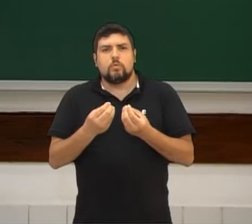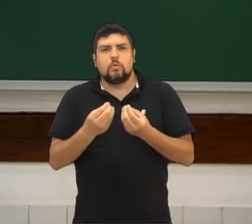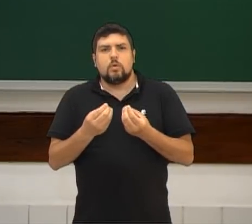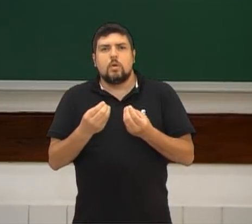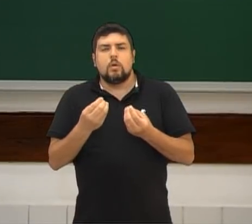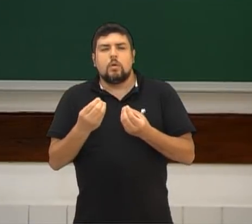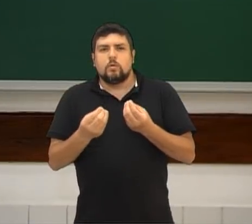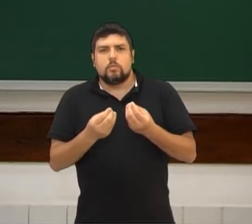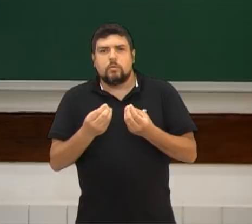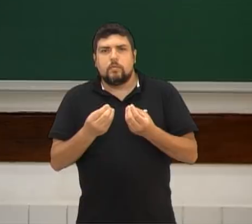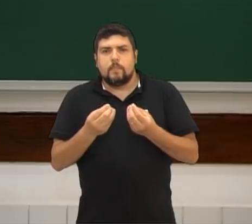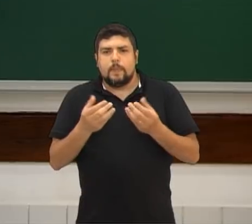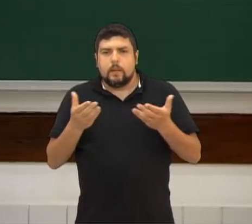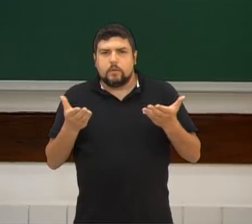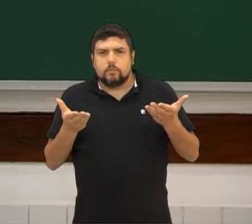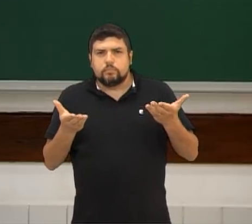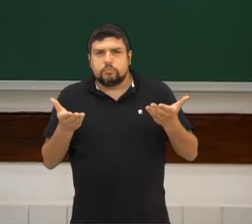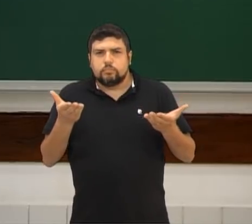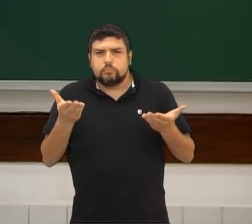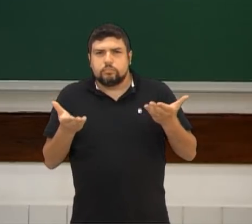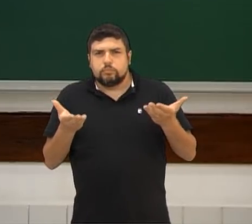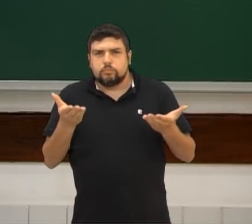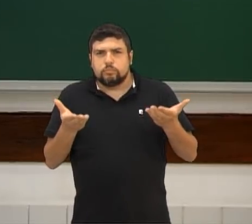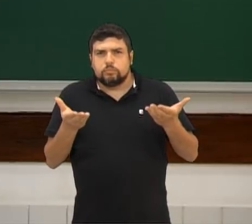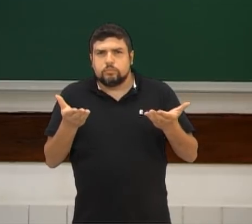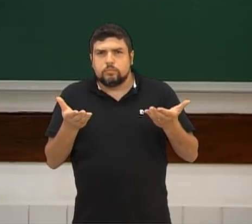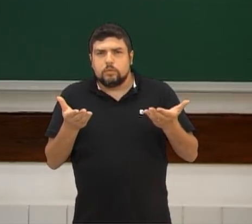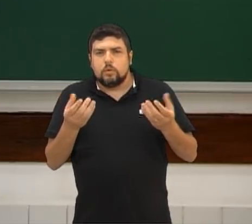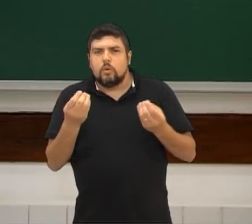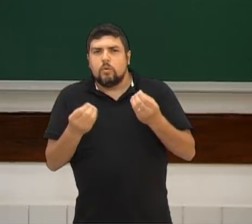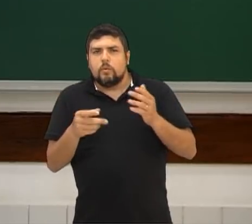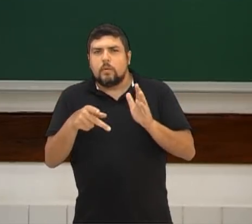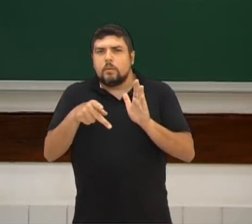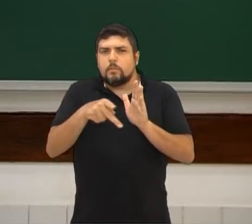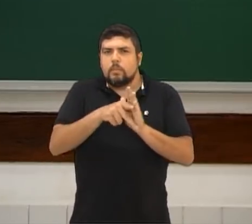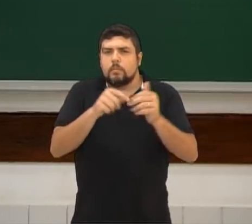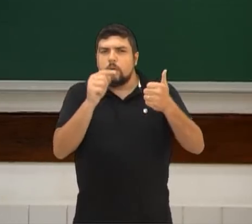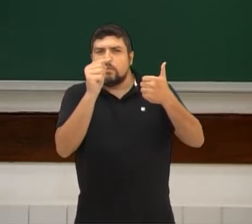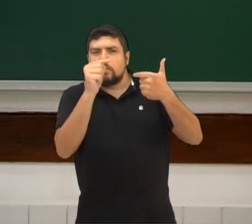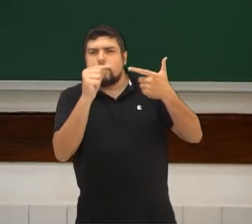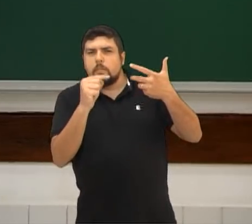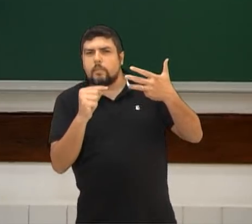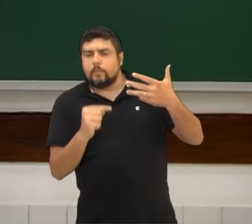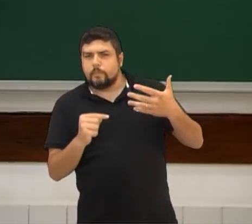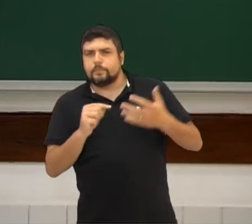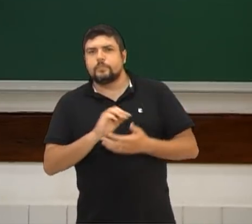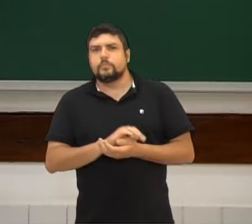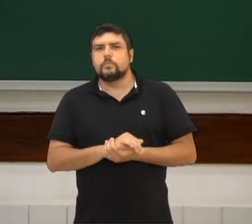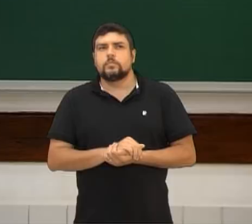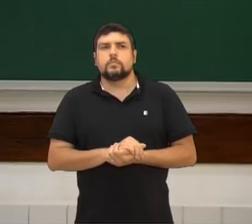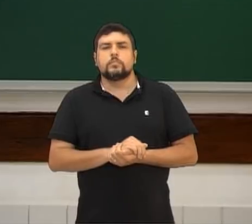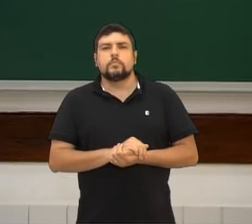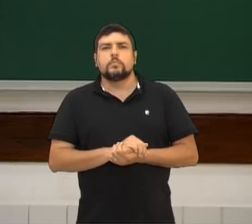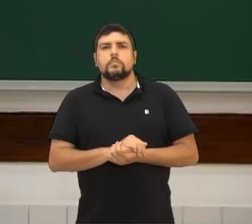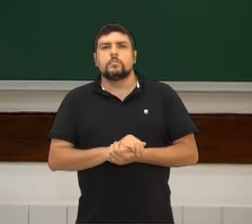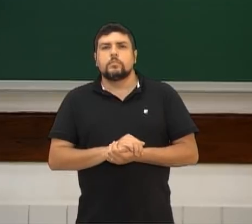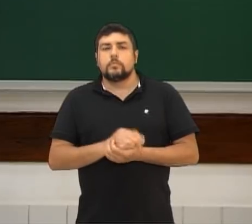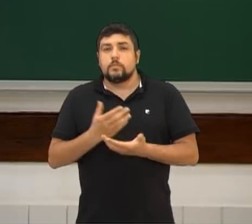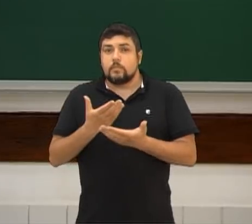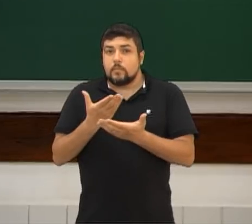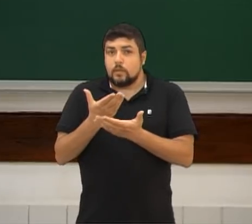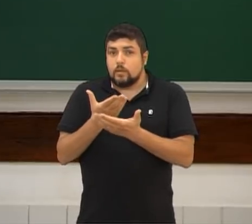propriedade fundamental das proporções. Continuando aí o tema das últimas aulas. Na aula